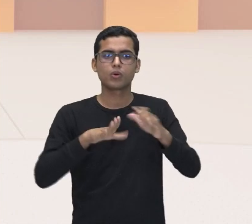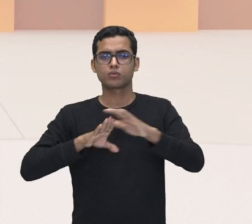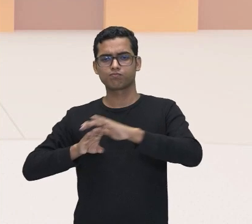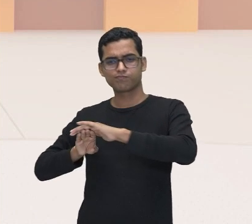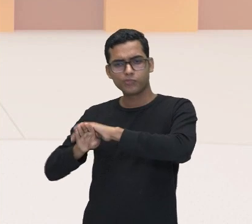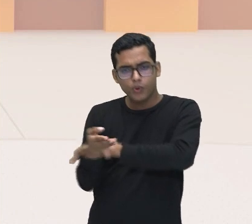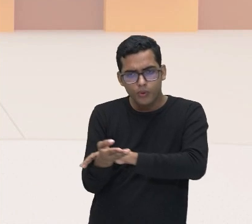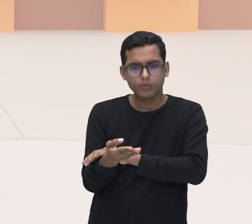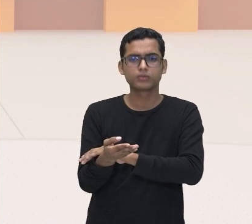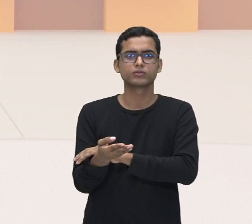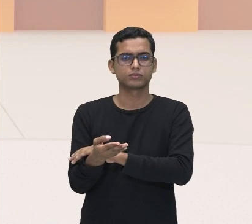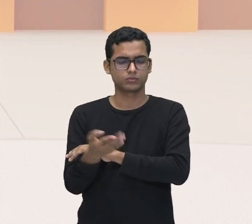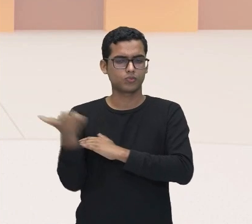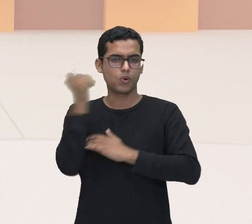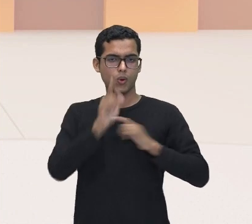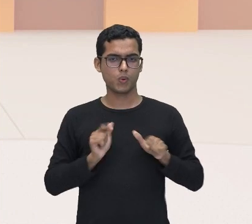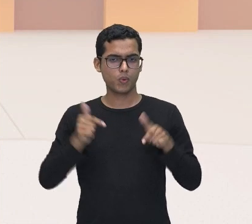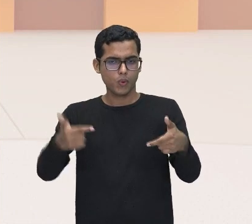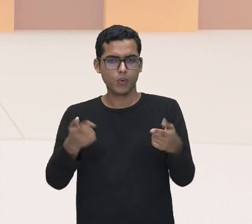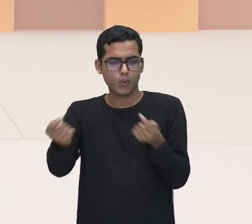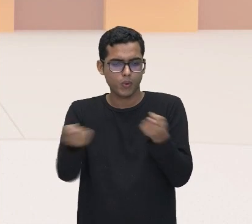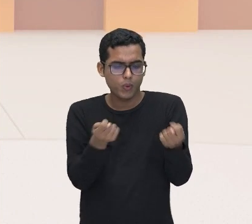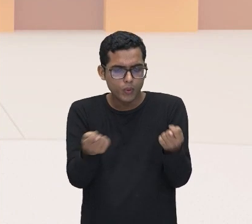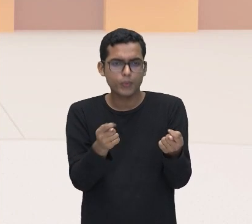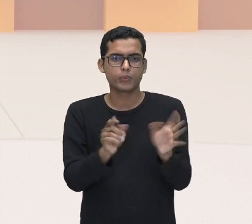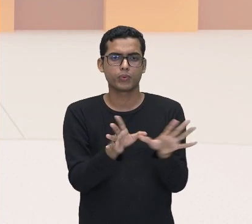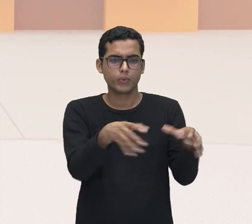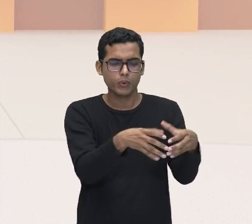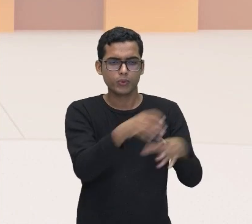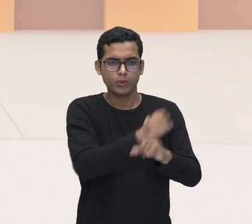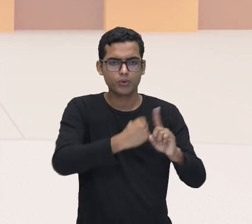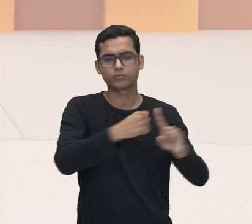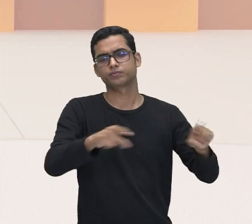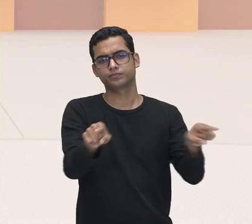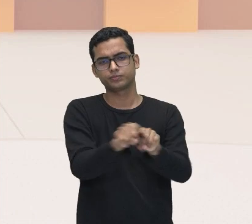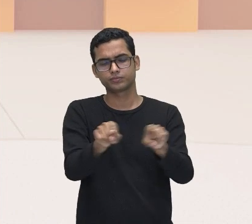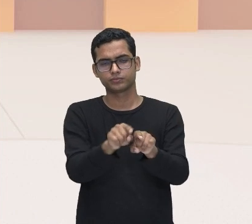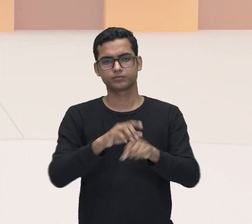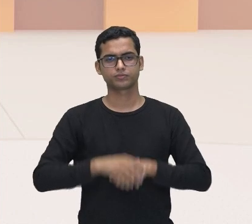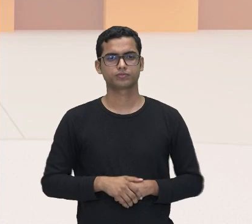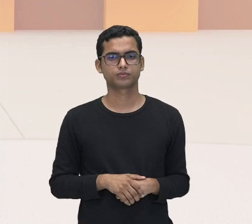costumes para exercer a dominação. Então, a legitimidade dessa